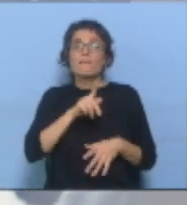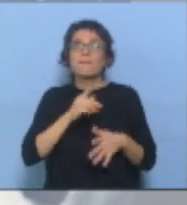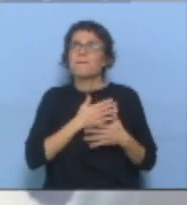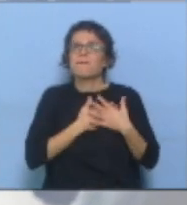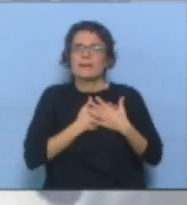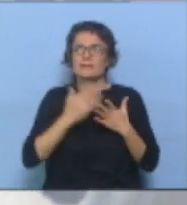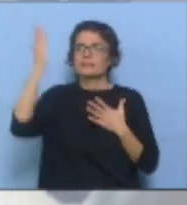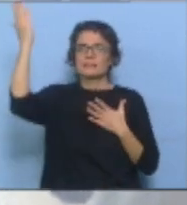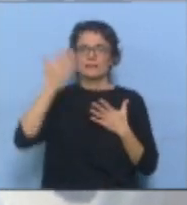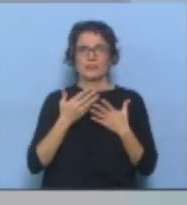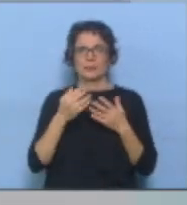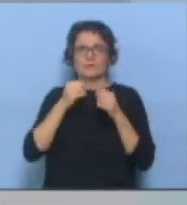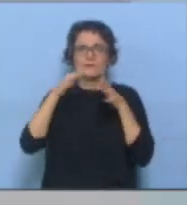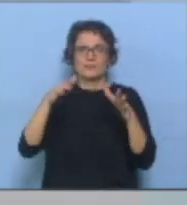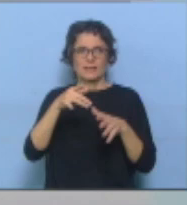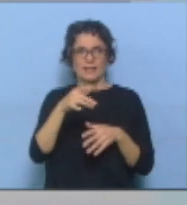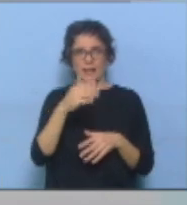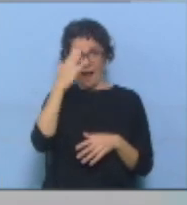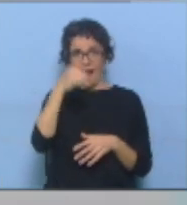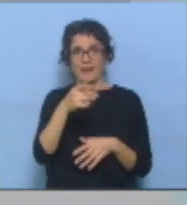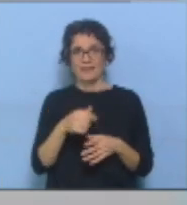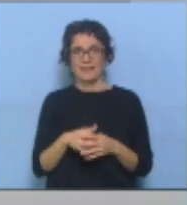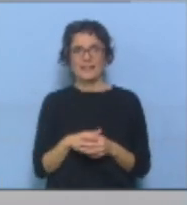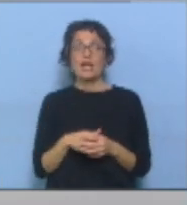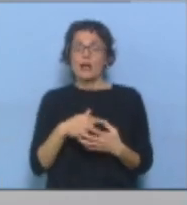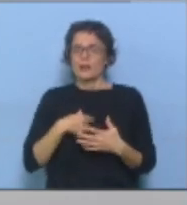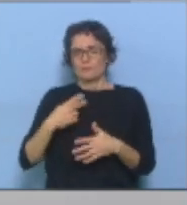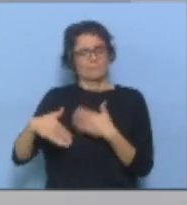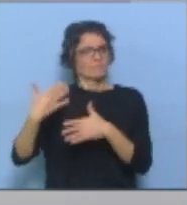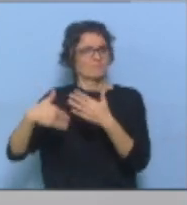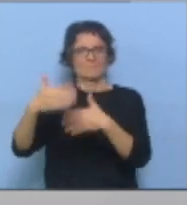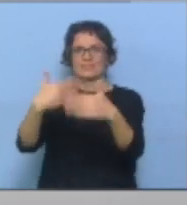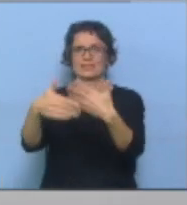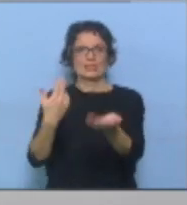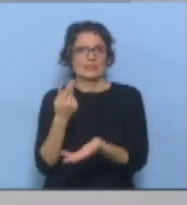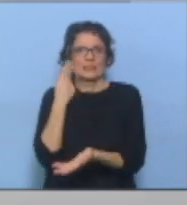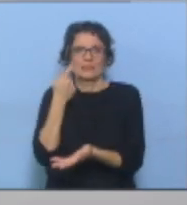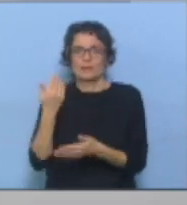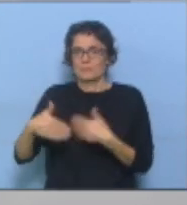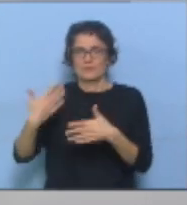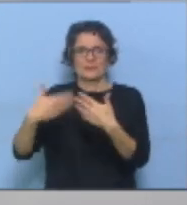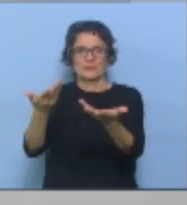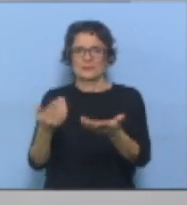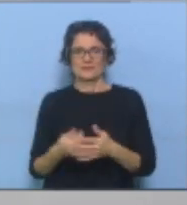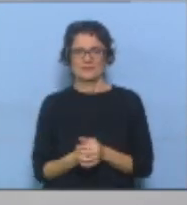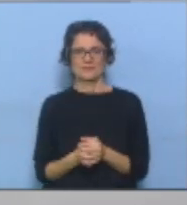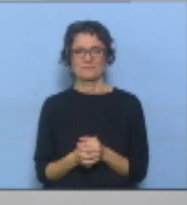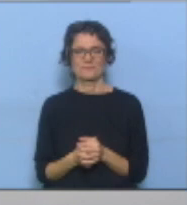isto também, não é? Como marca de batismo. Estou a viver agora. Pois?